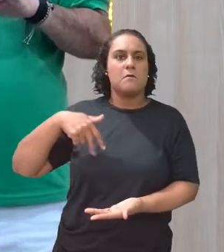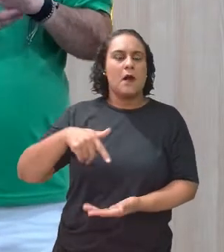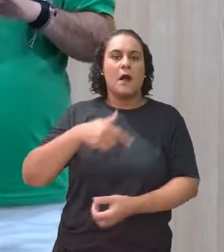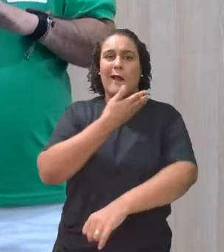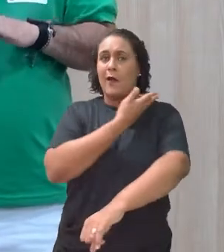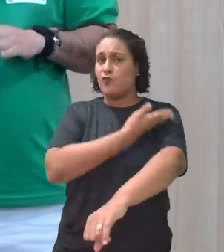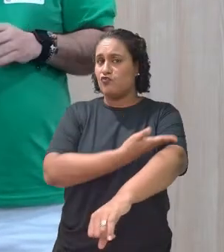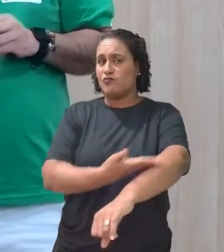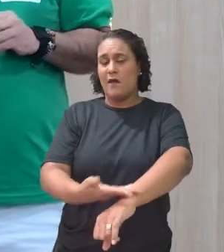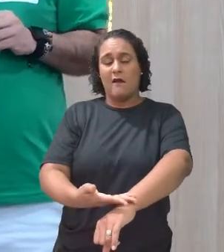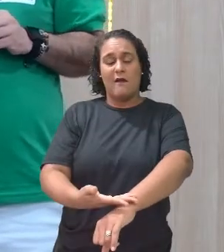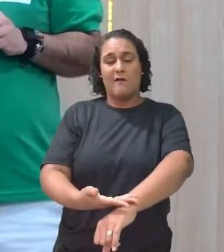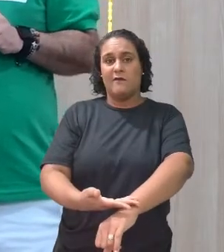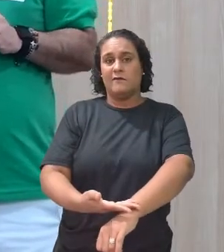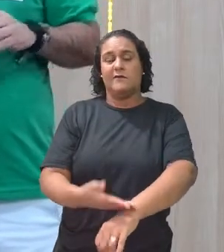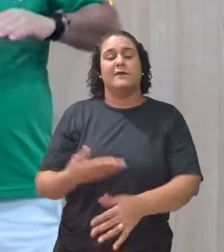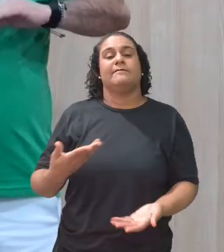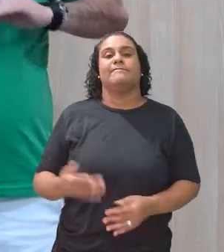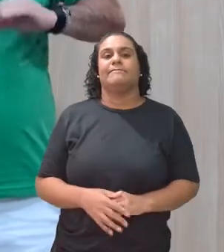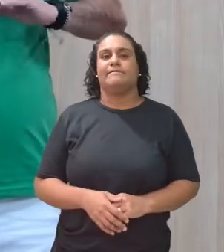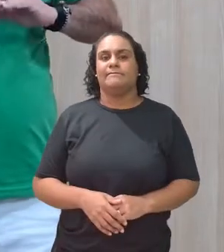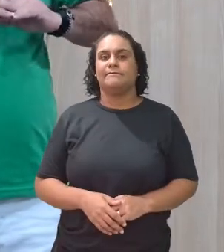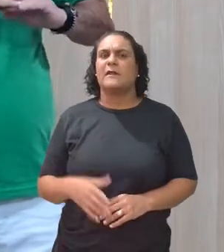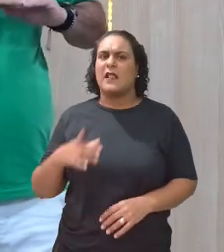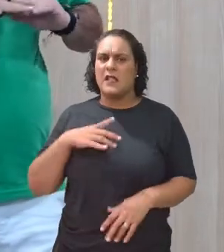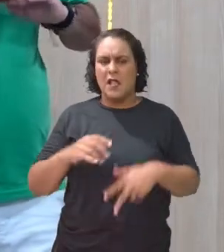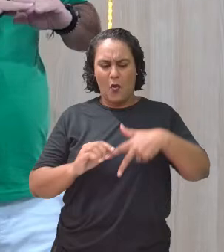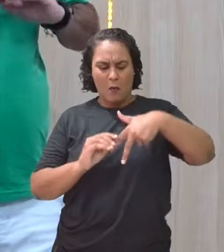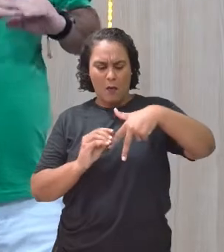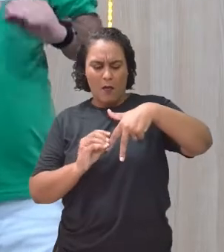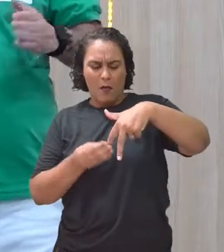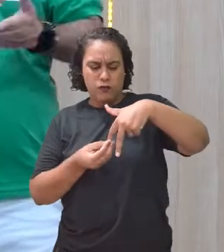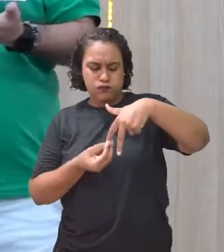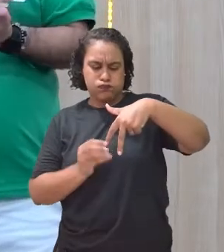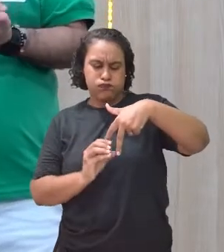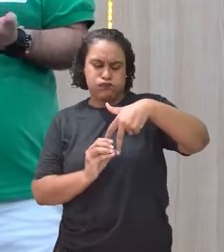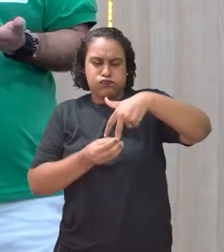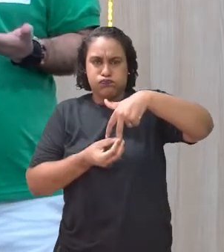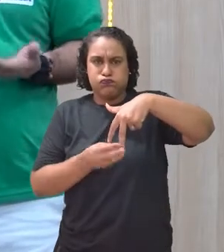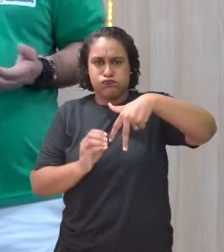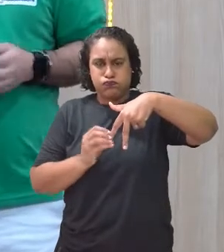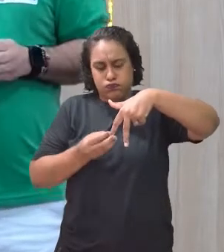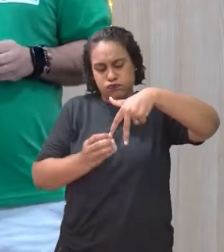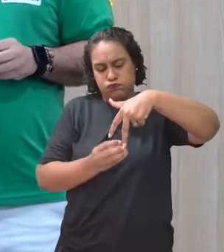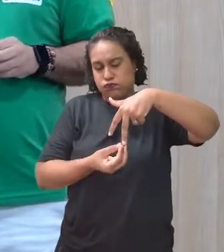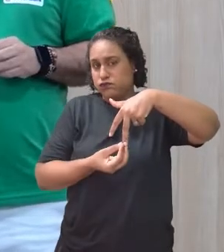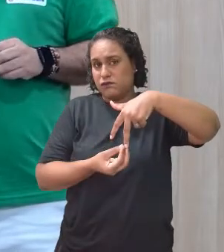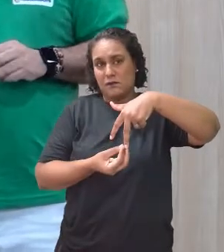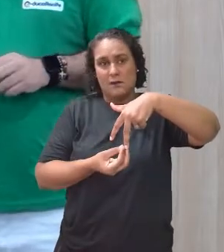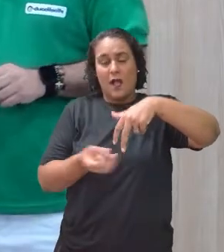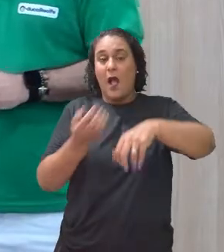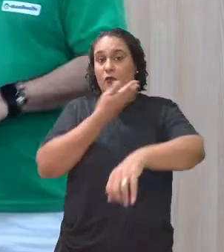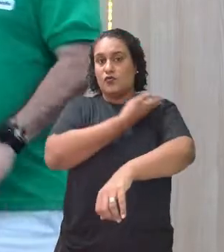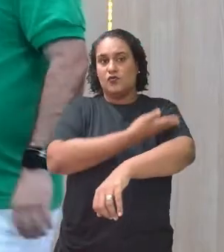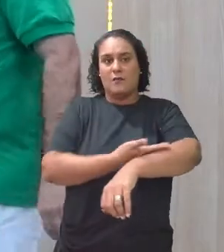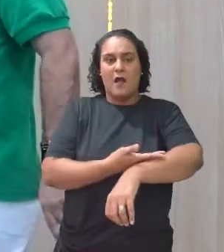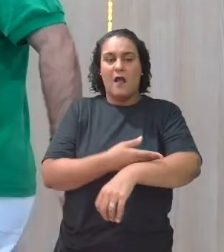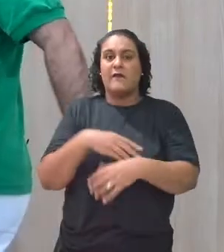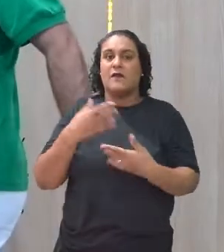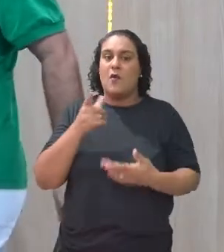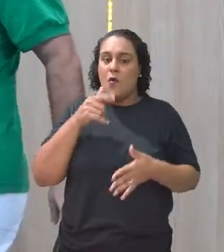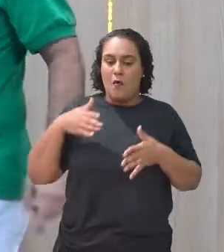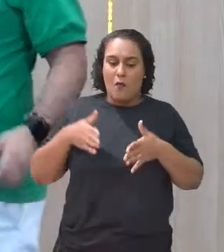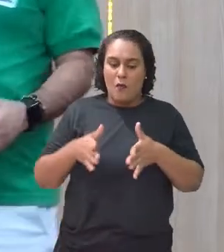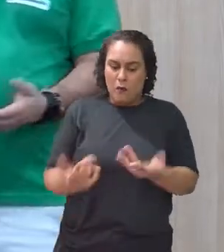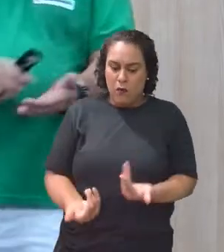uma proteção ali, né? Criava aquele pé, né, bem calejado, Sim, né, aquele sim. pé grosso, né? Grosso. Grosso, né, que se o cara podia